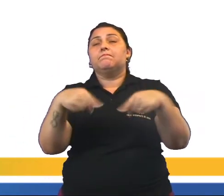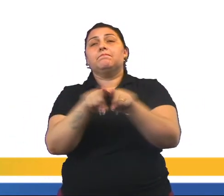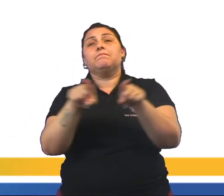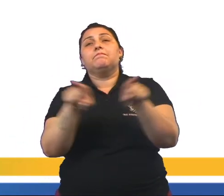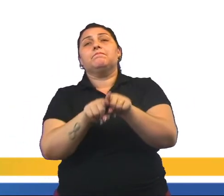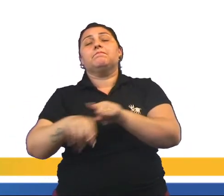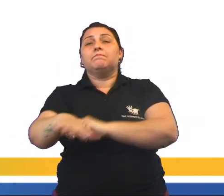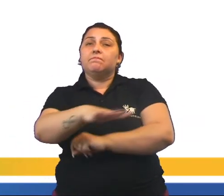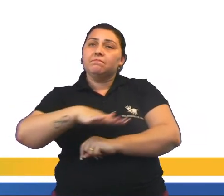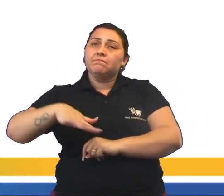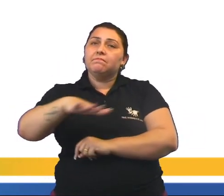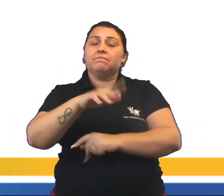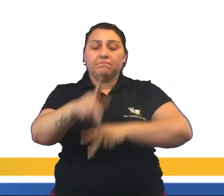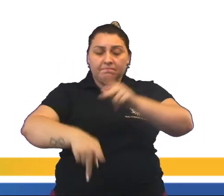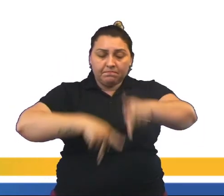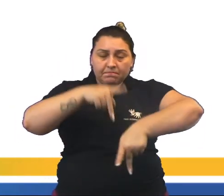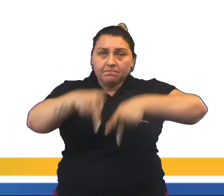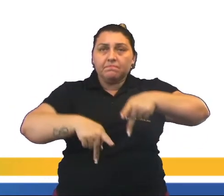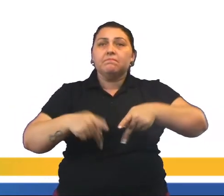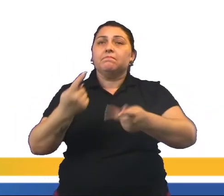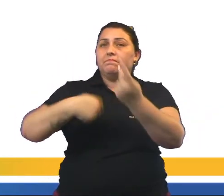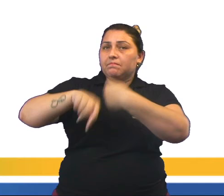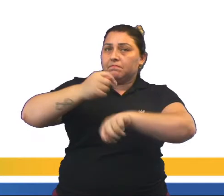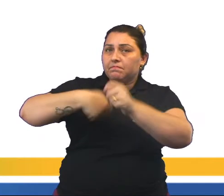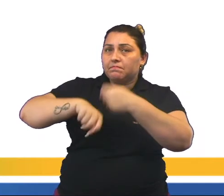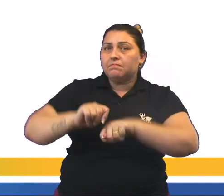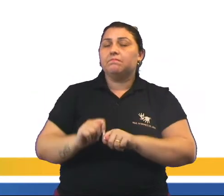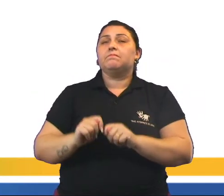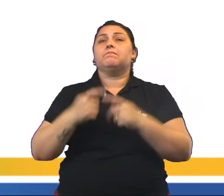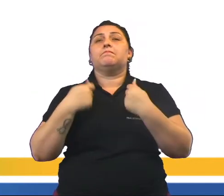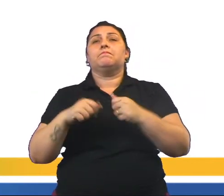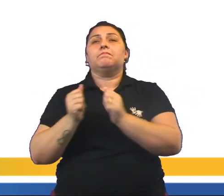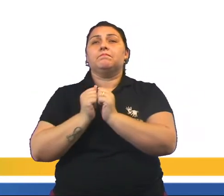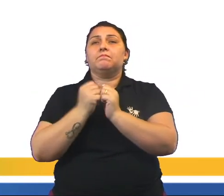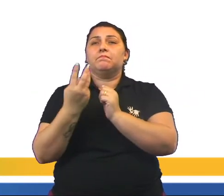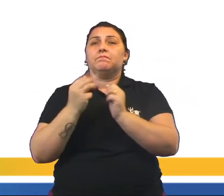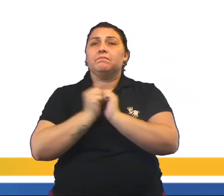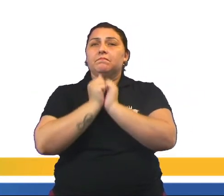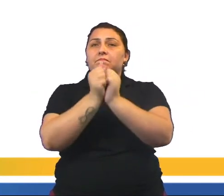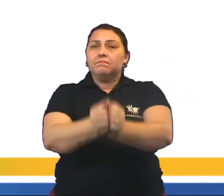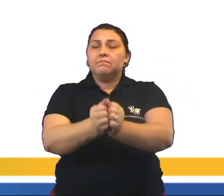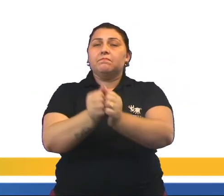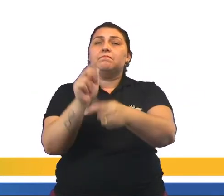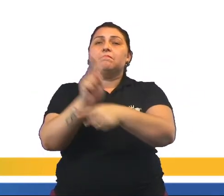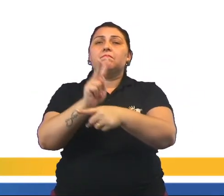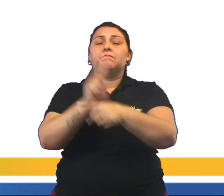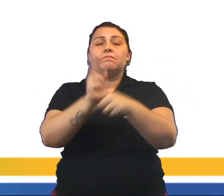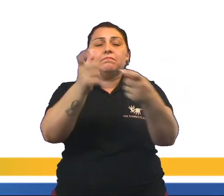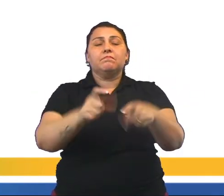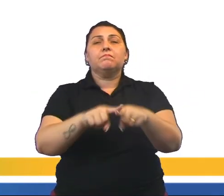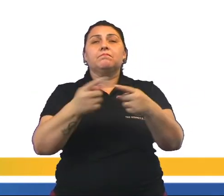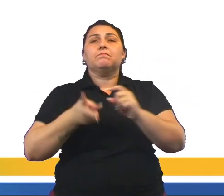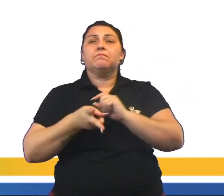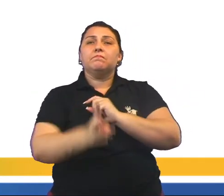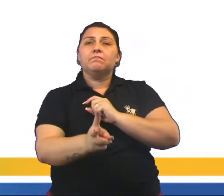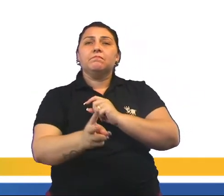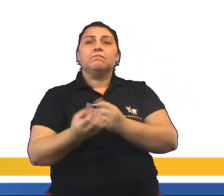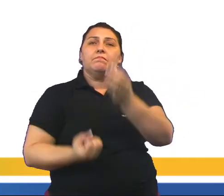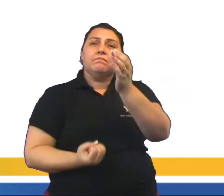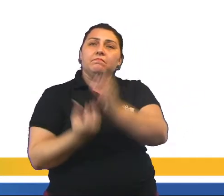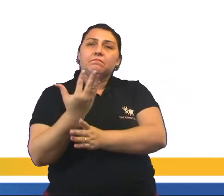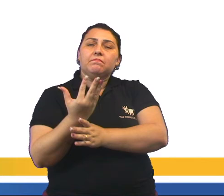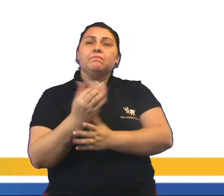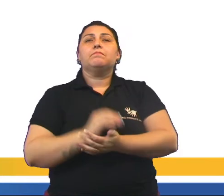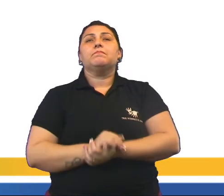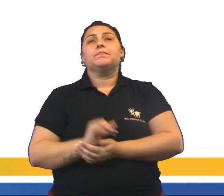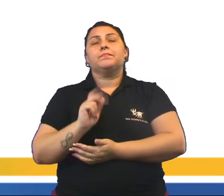a questão social, que é a população, e a economia. Tem que caminhar junto. Eu posso preservar o meio ambiente, mas continuar